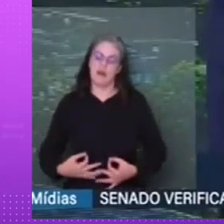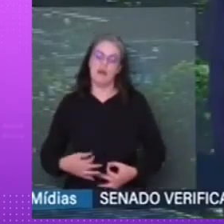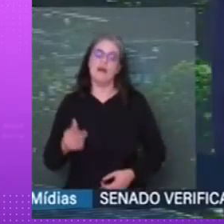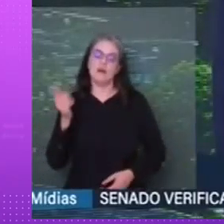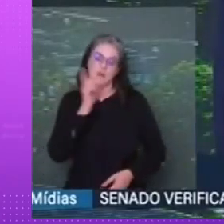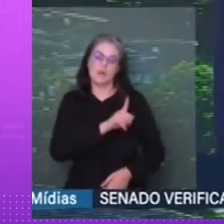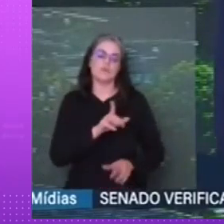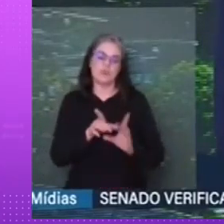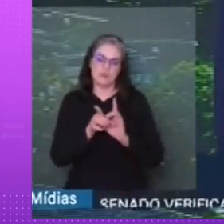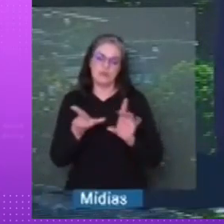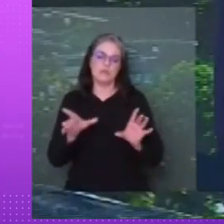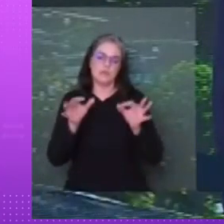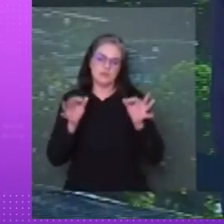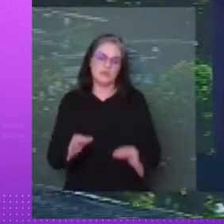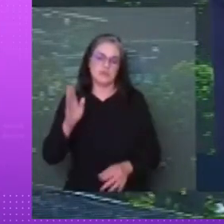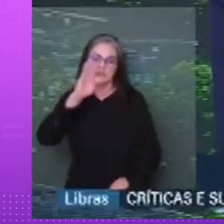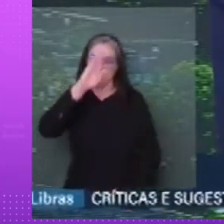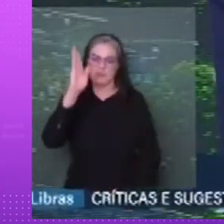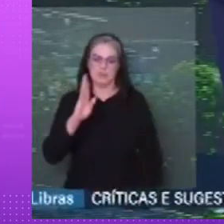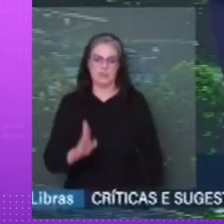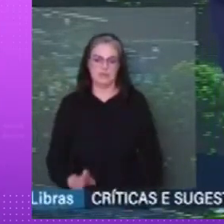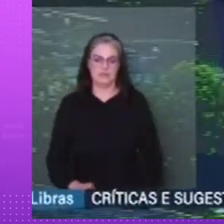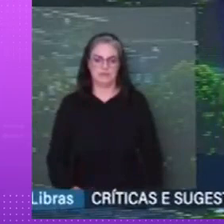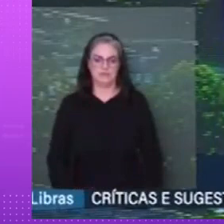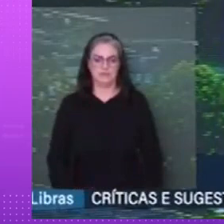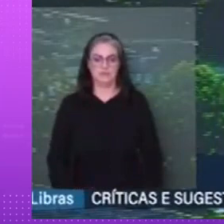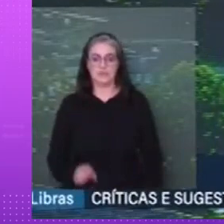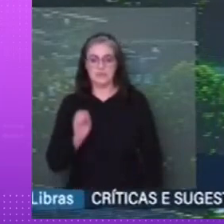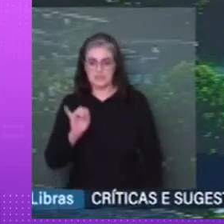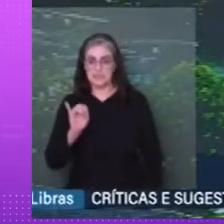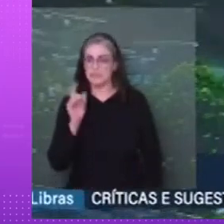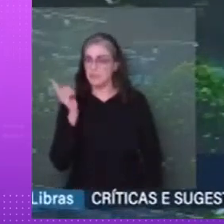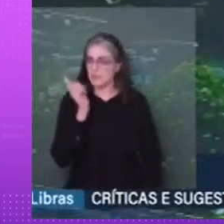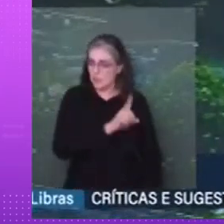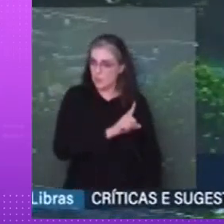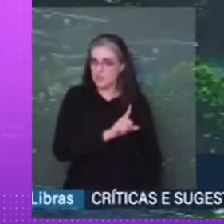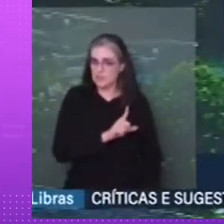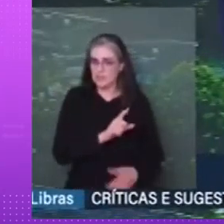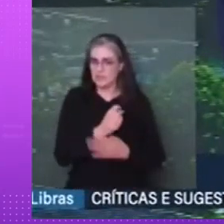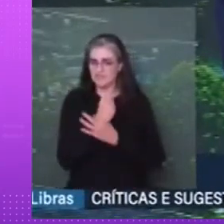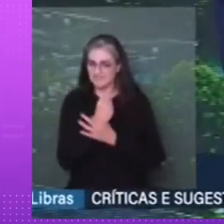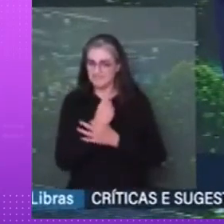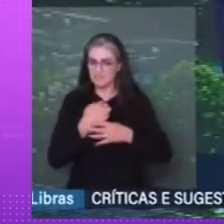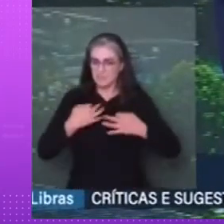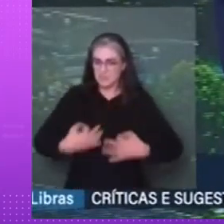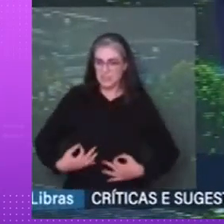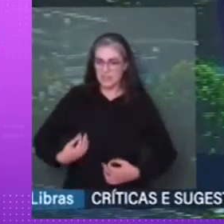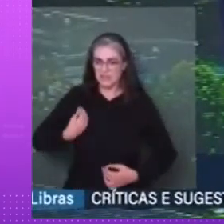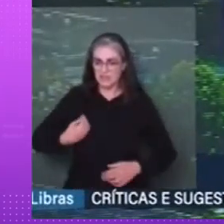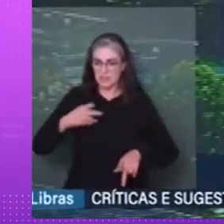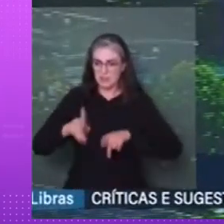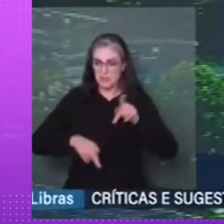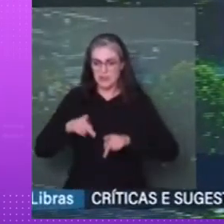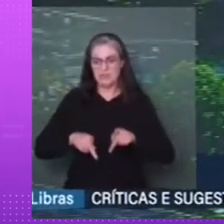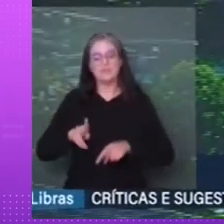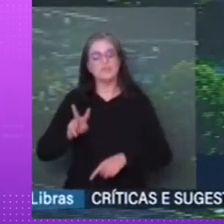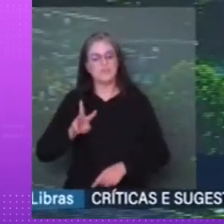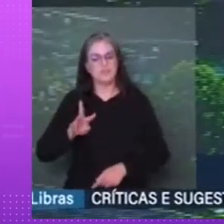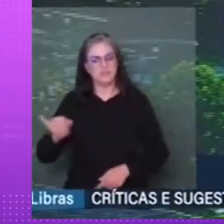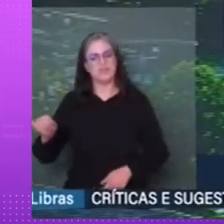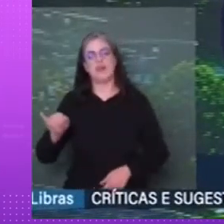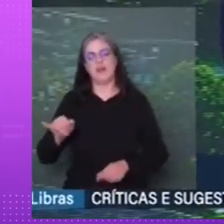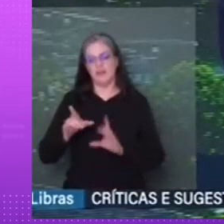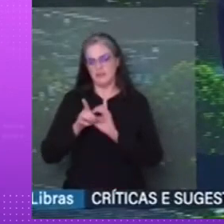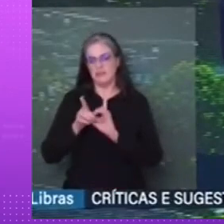manejadas, né, pelo governo federal, o Luciano Diniz e o Gustavo apontando aí pontos do discurso de Alexandre de Moraes, que ele está utilizando tudo